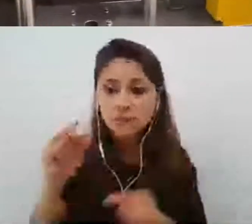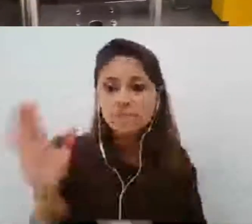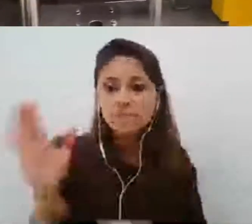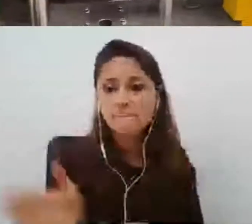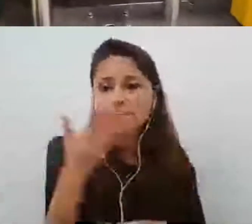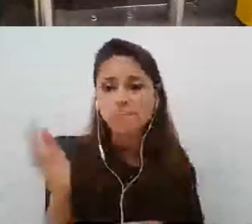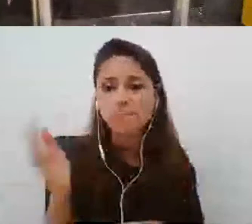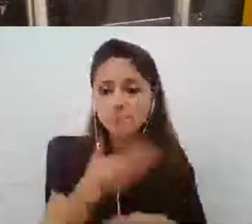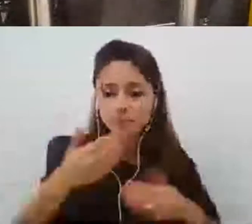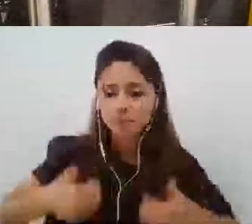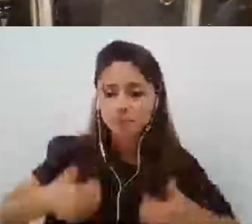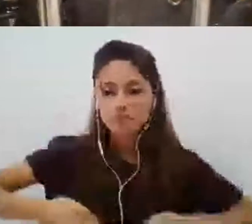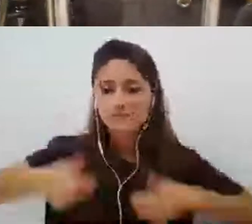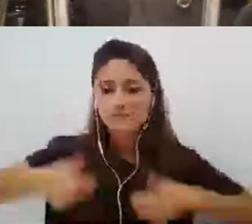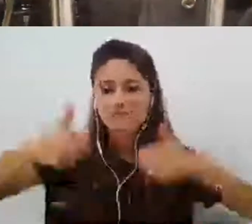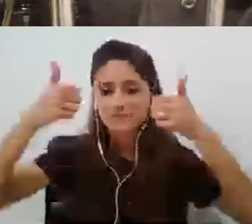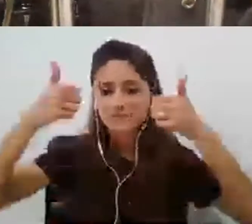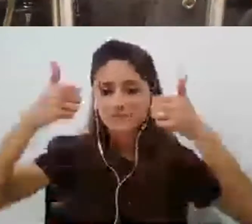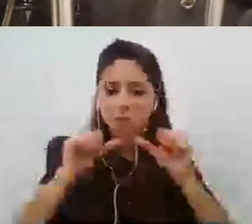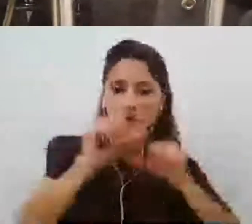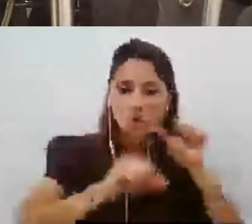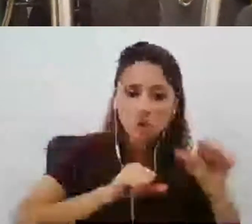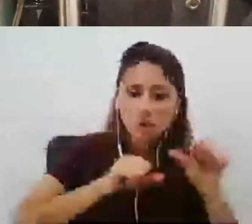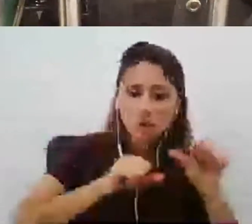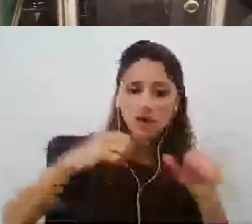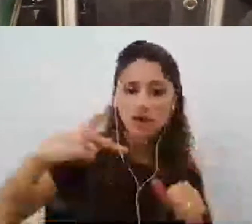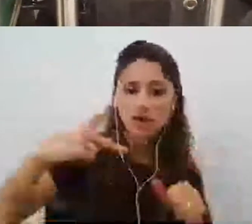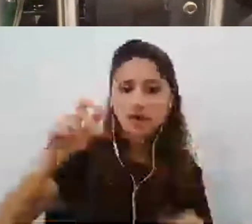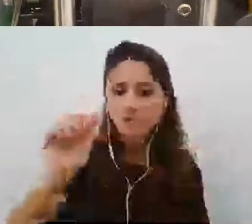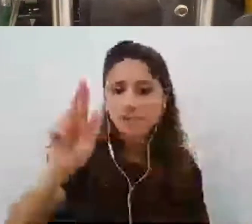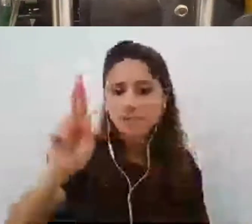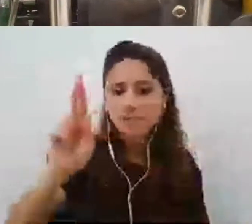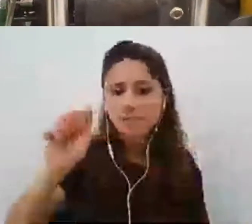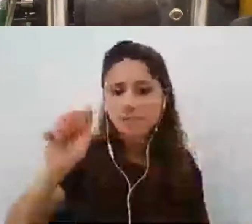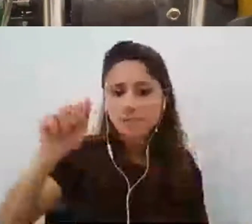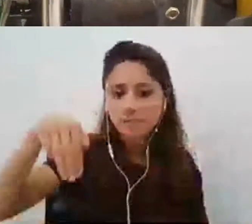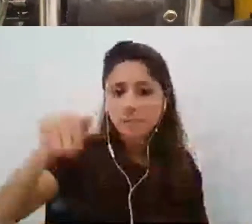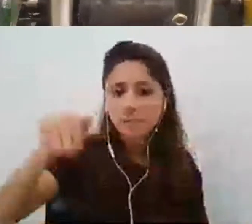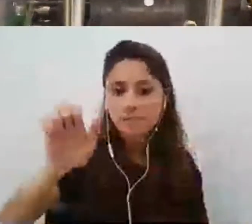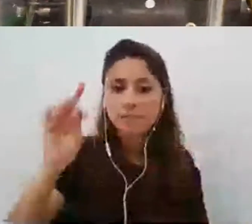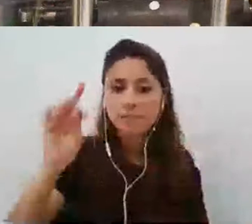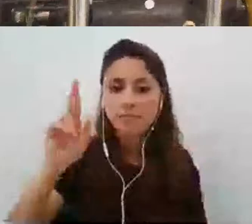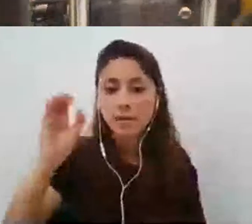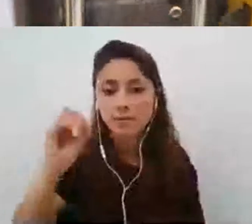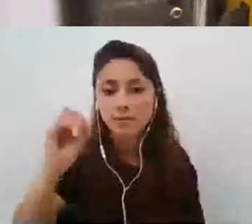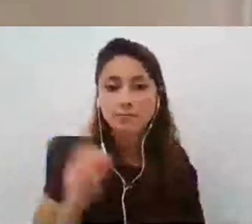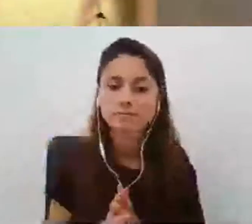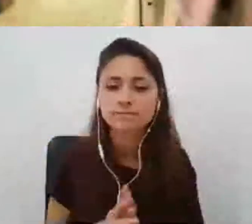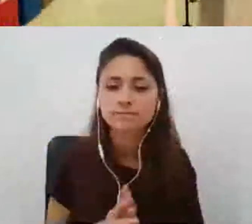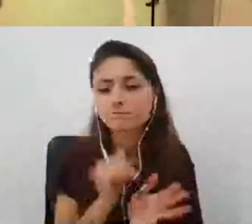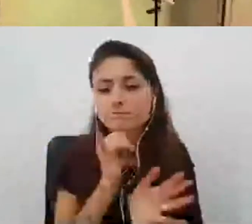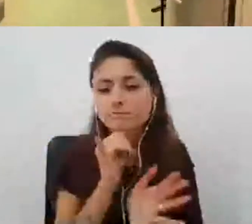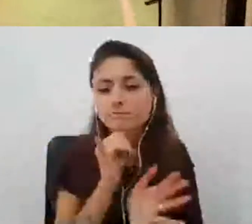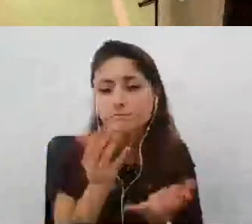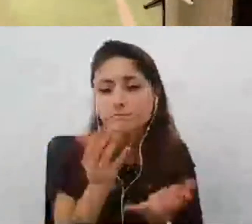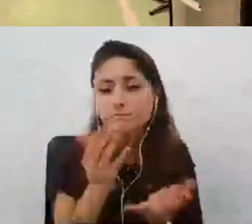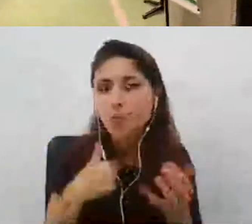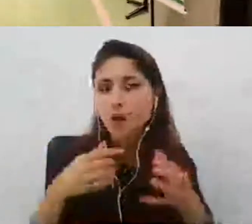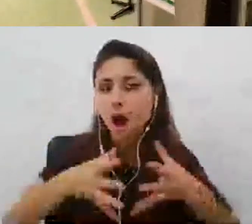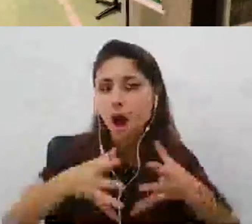processos, melhorando, alterando parâmetros. O que vai acontecer se eu